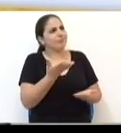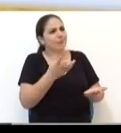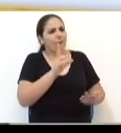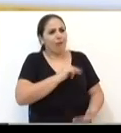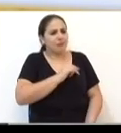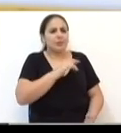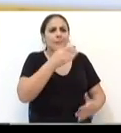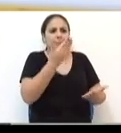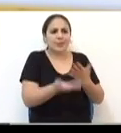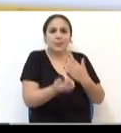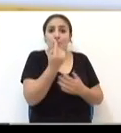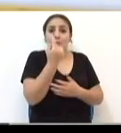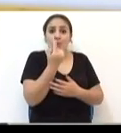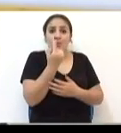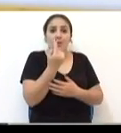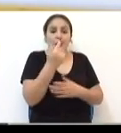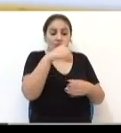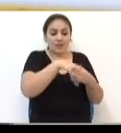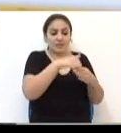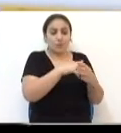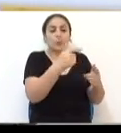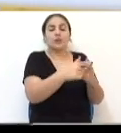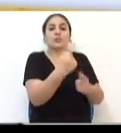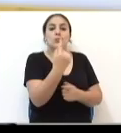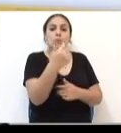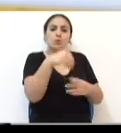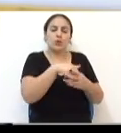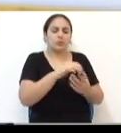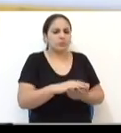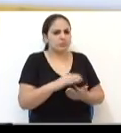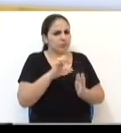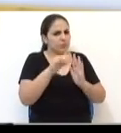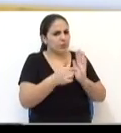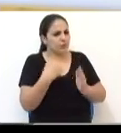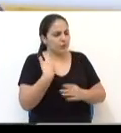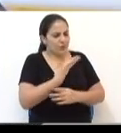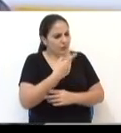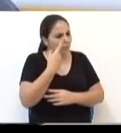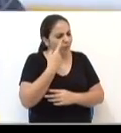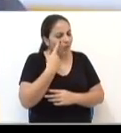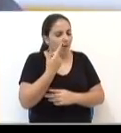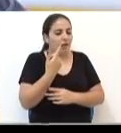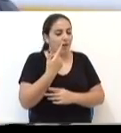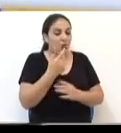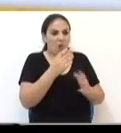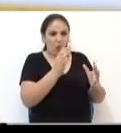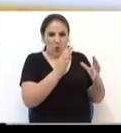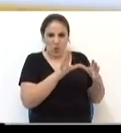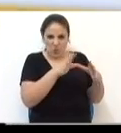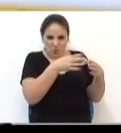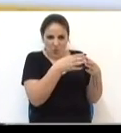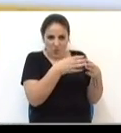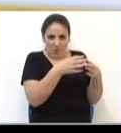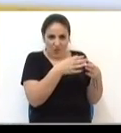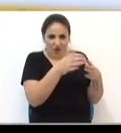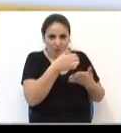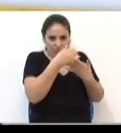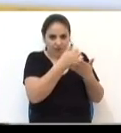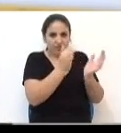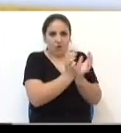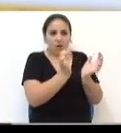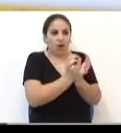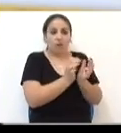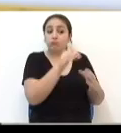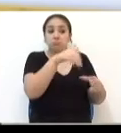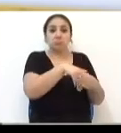puxa vida, perdemos a eleição por um voto. E aí fomos olhar as questões e vimos que os colegas ali não tinham ido votar também,